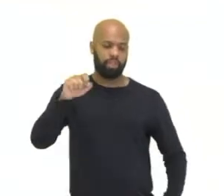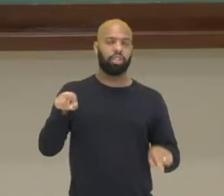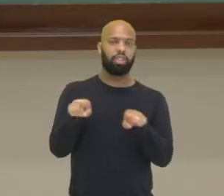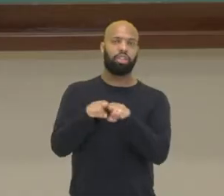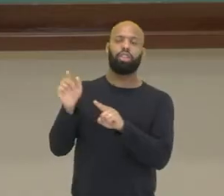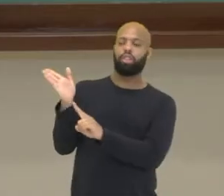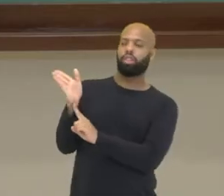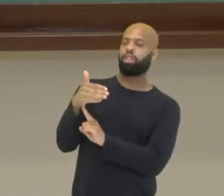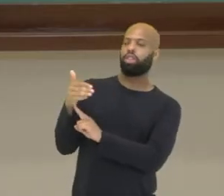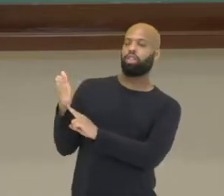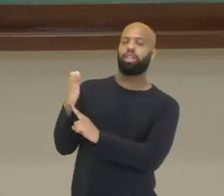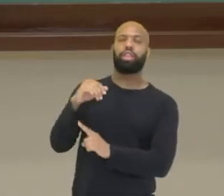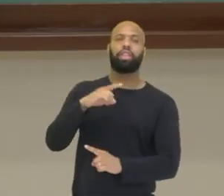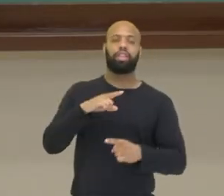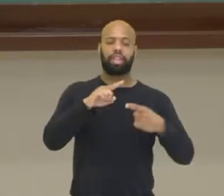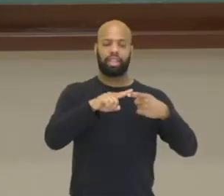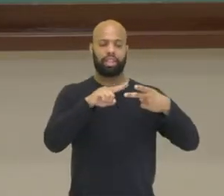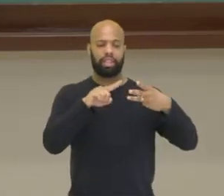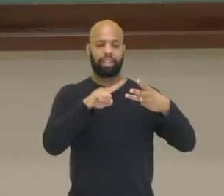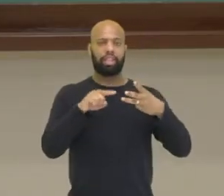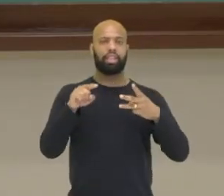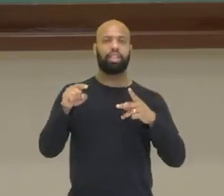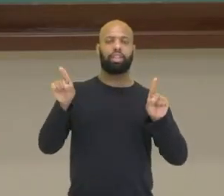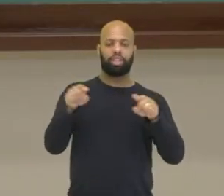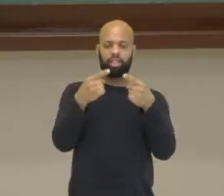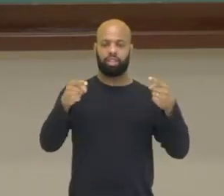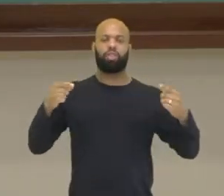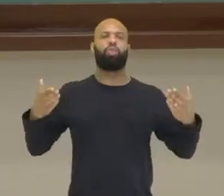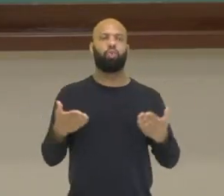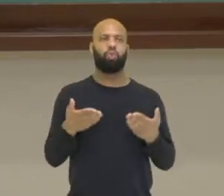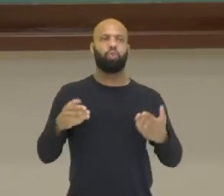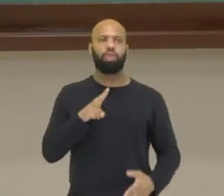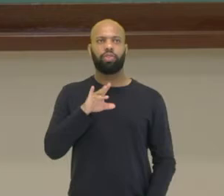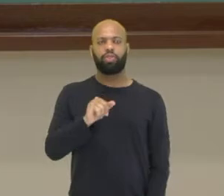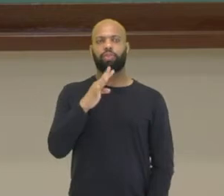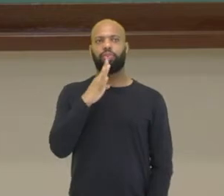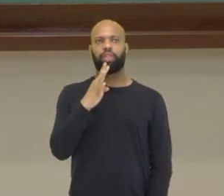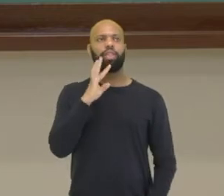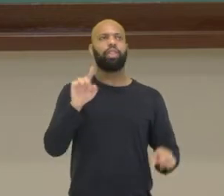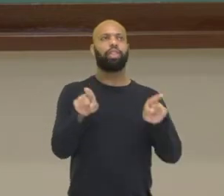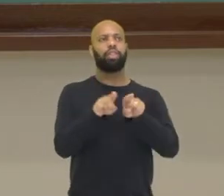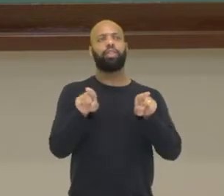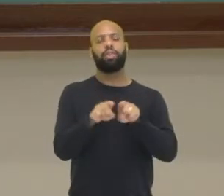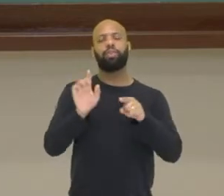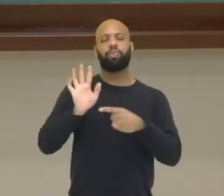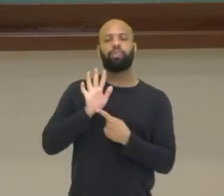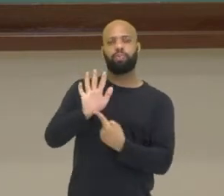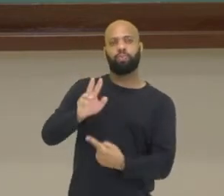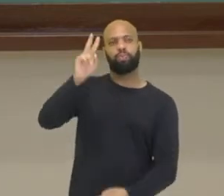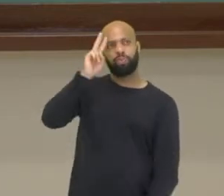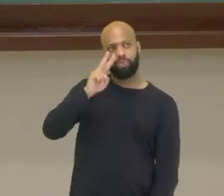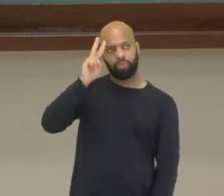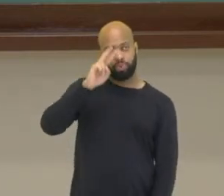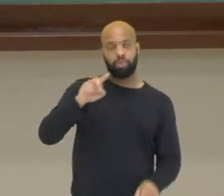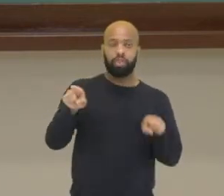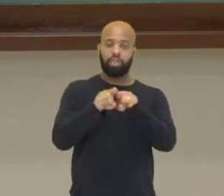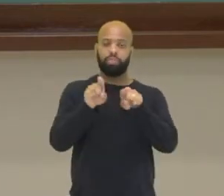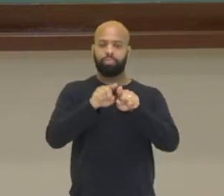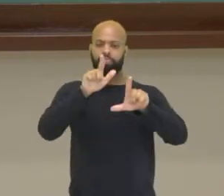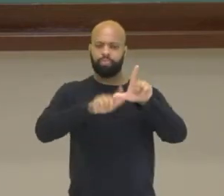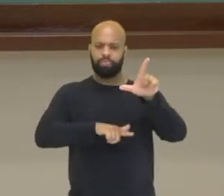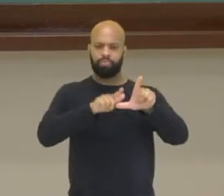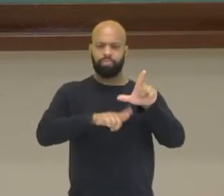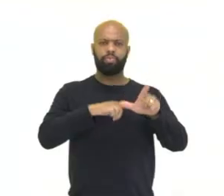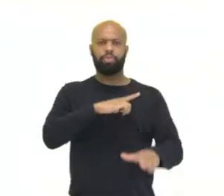3 hinos que nós vamos conhecer. E também, né, destacar suas histórias e letras. Um